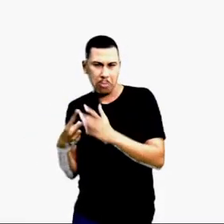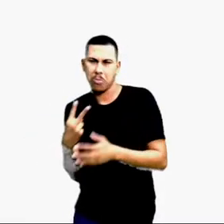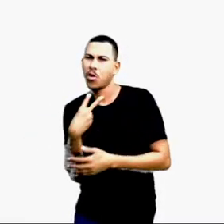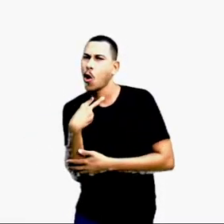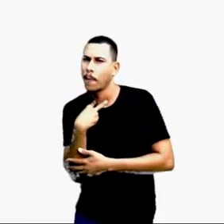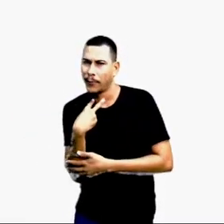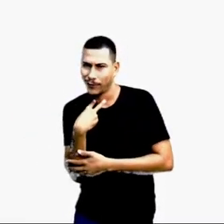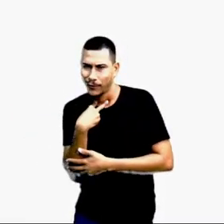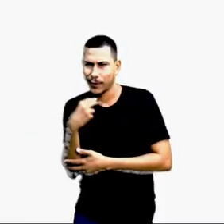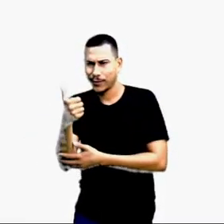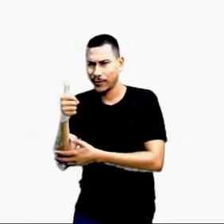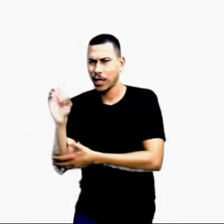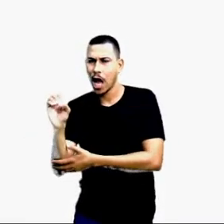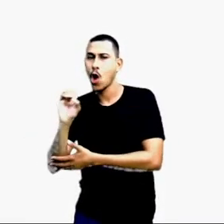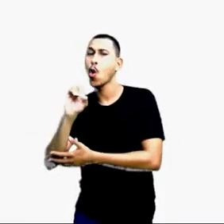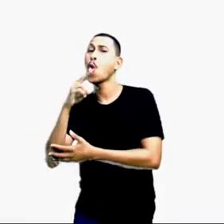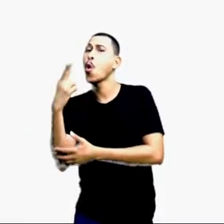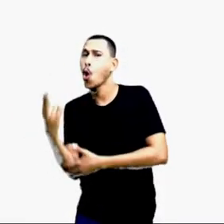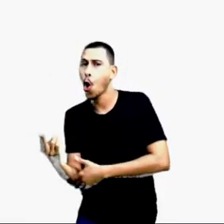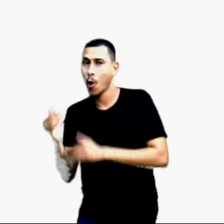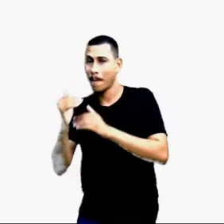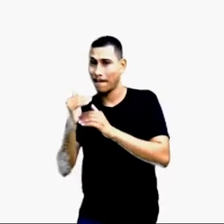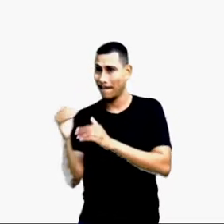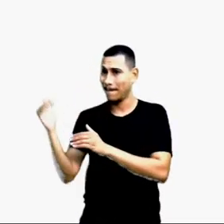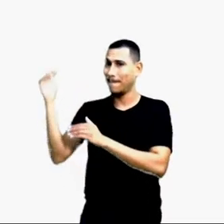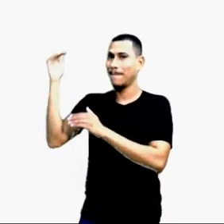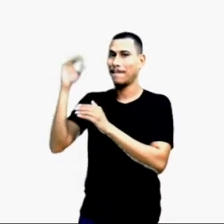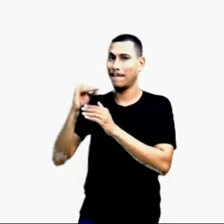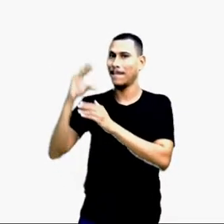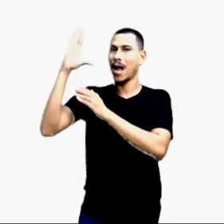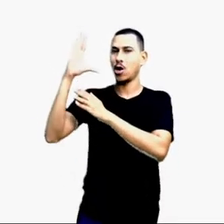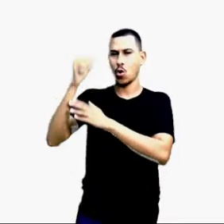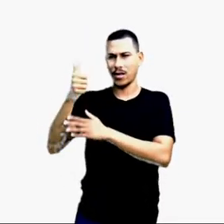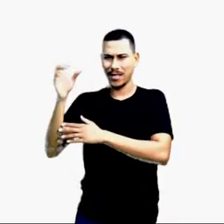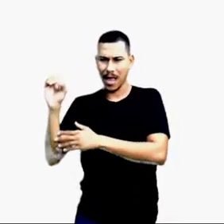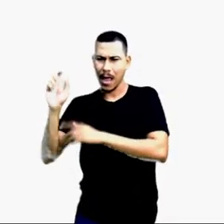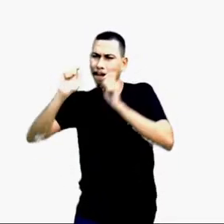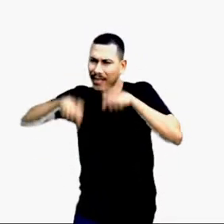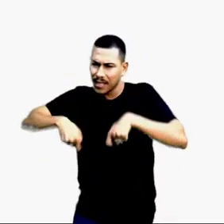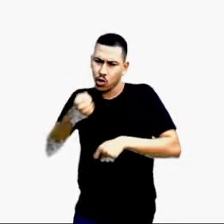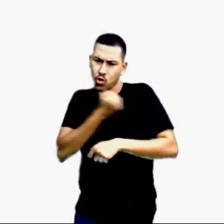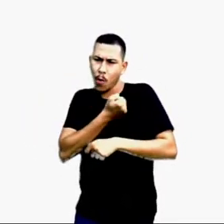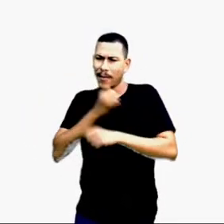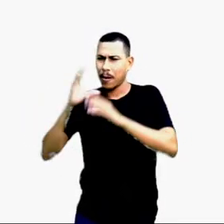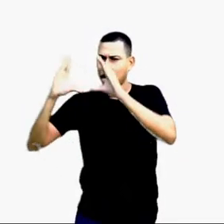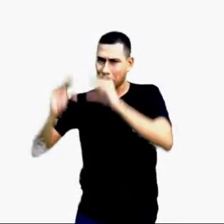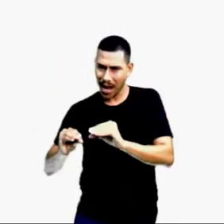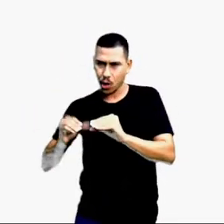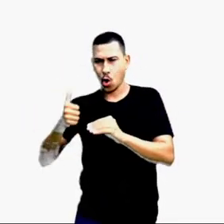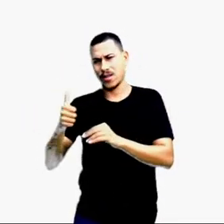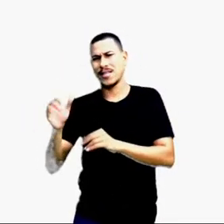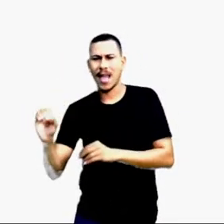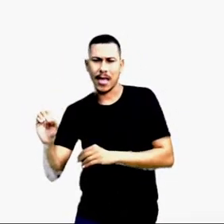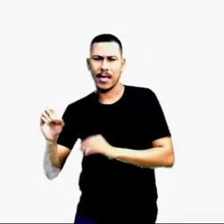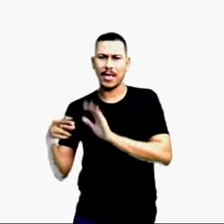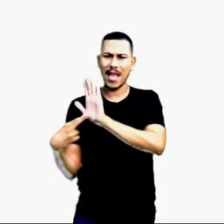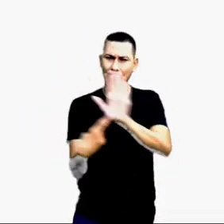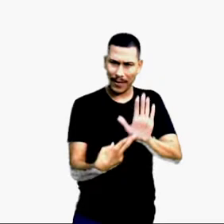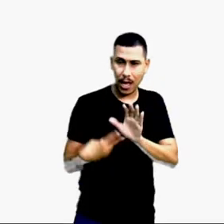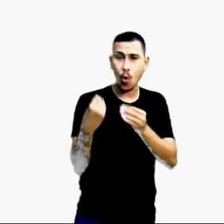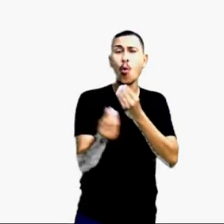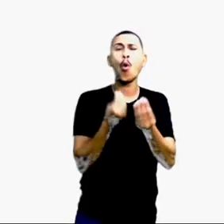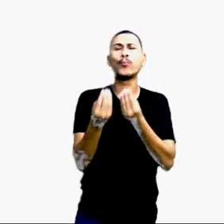ser 10 ou maior que 10. O número tem que ficar menor que 10. Vamos representar agora este exemplo em